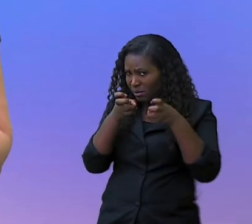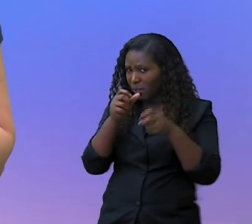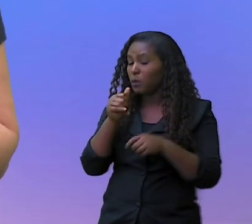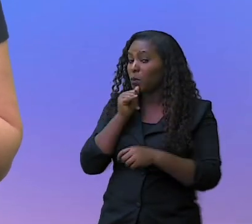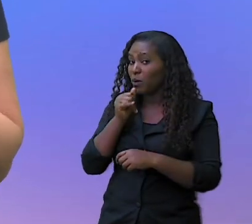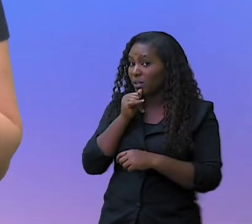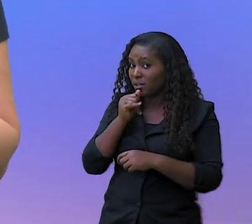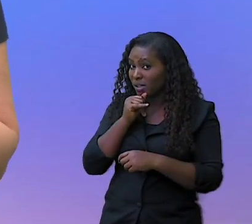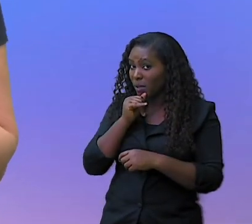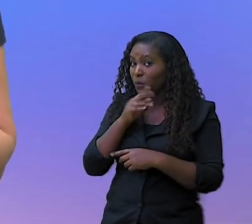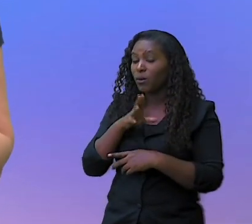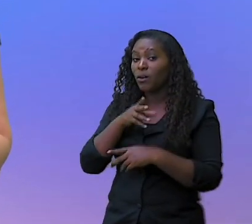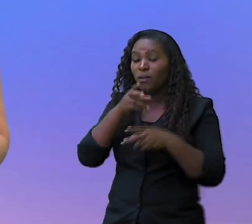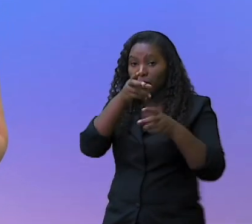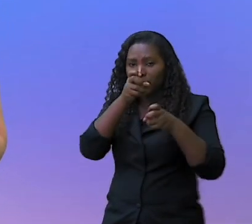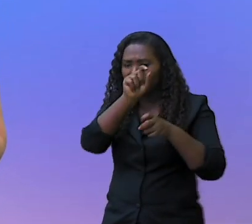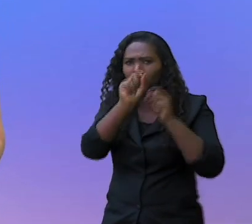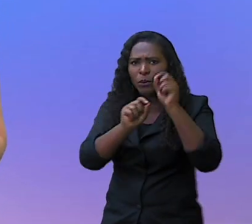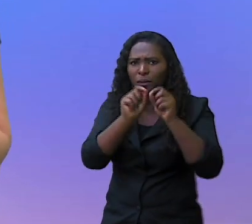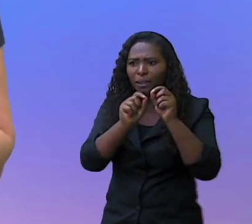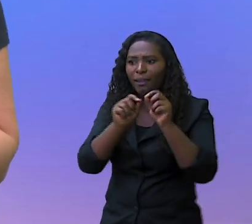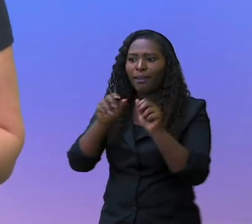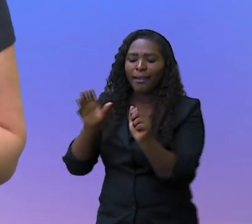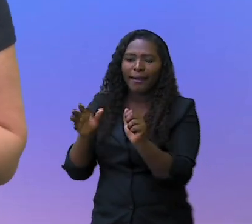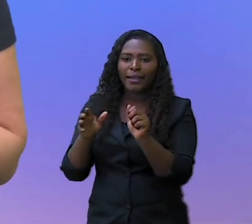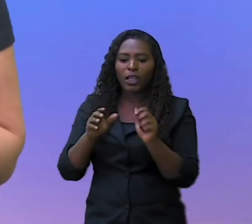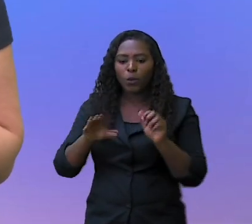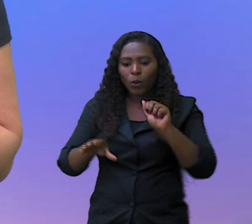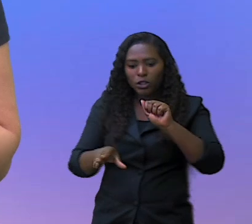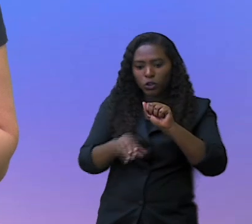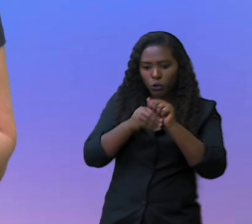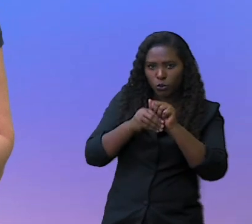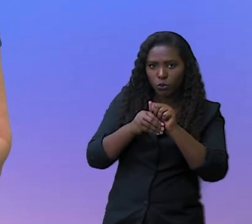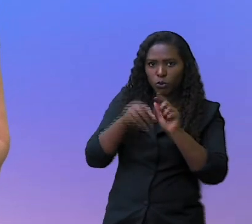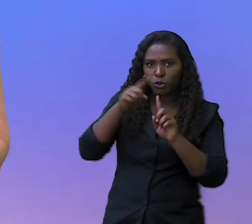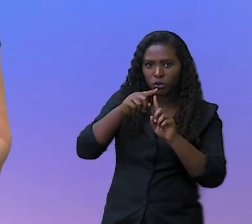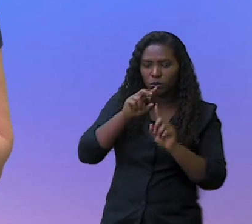que o adjunto adnominal representado por um pronome